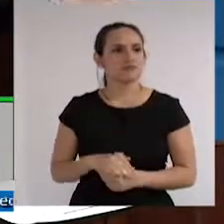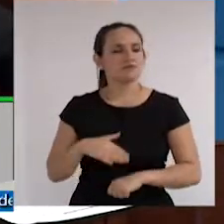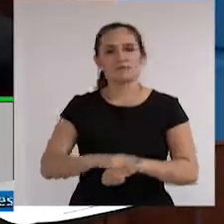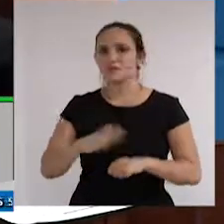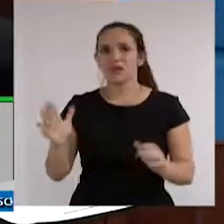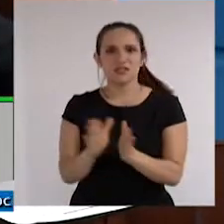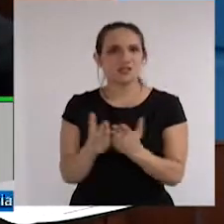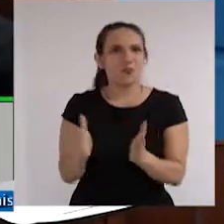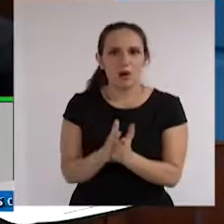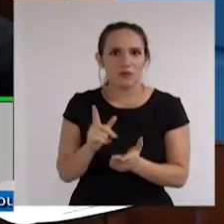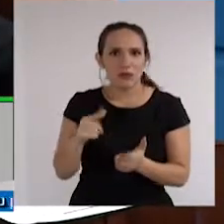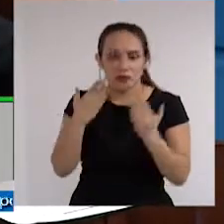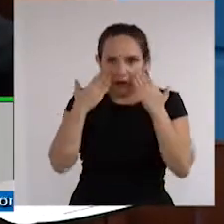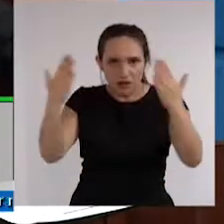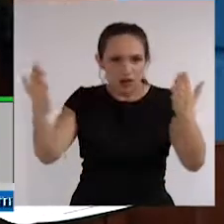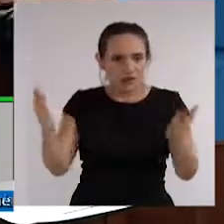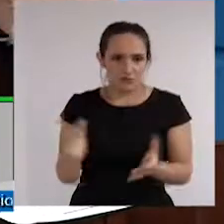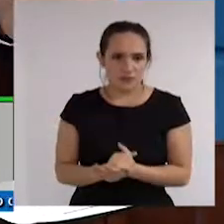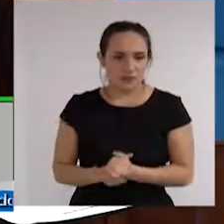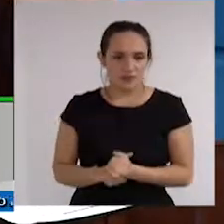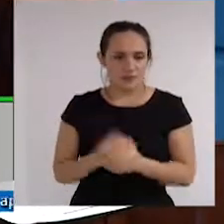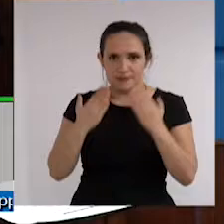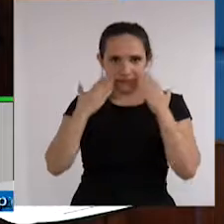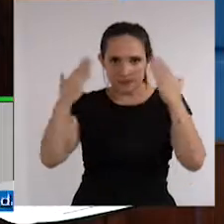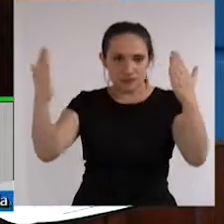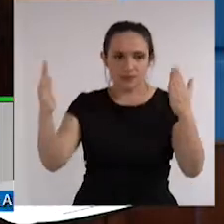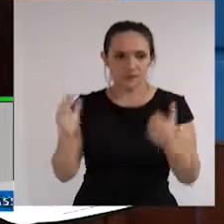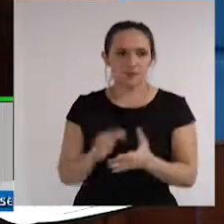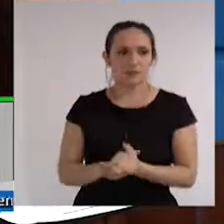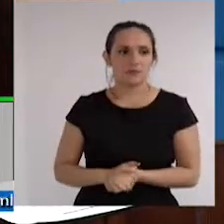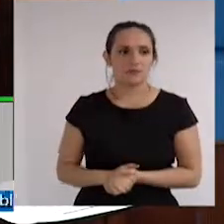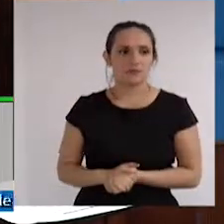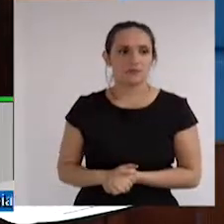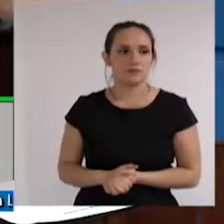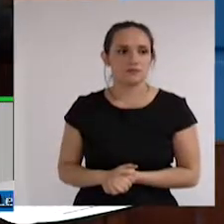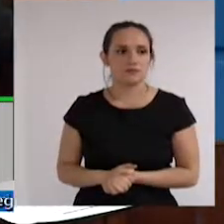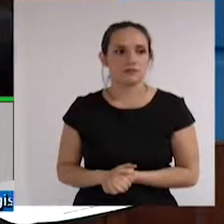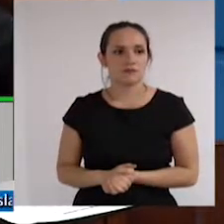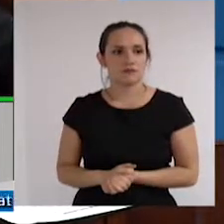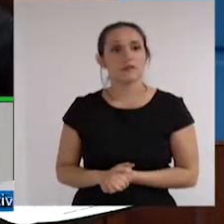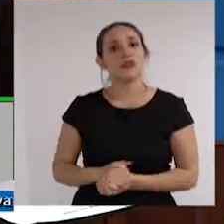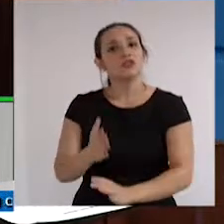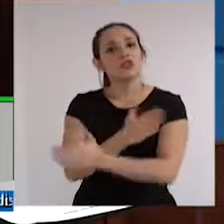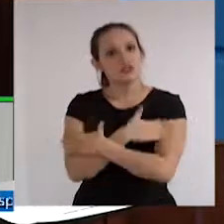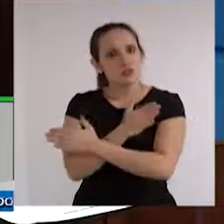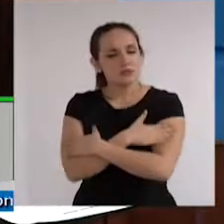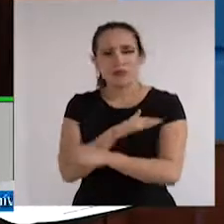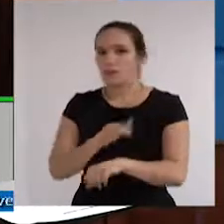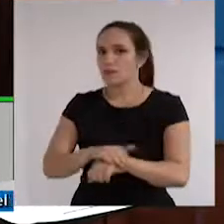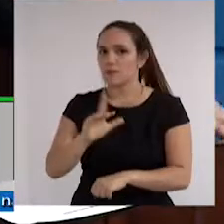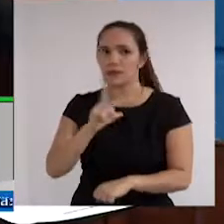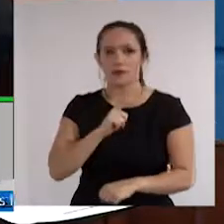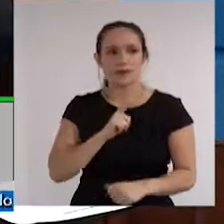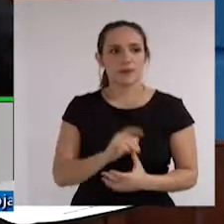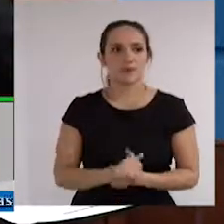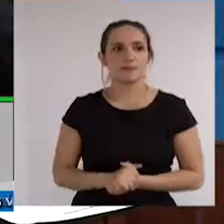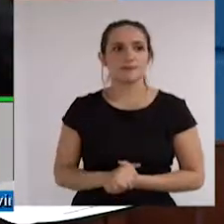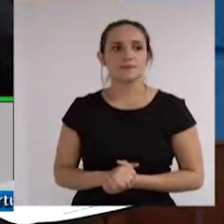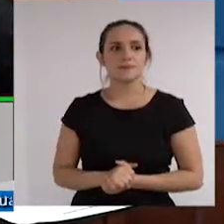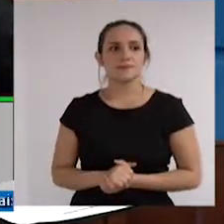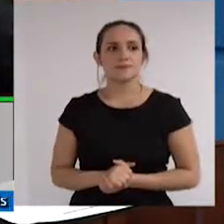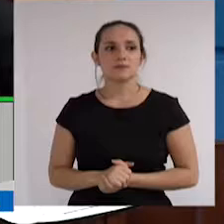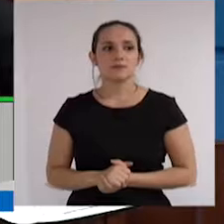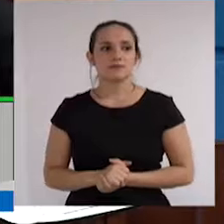pobreza, visivelmente. Visivelmente. Aumentou o desemprego. Inclusive, eu estava conversando